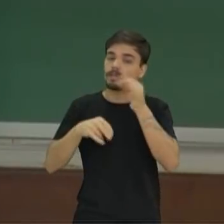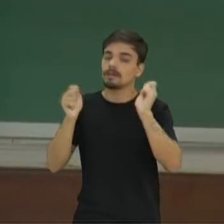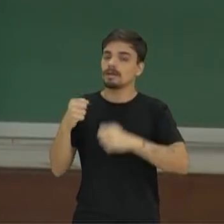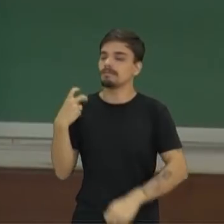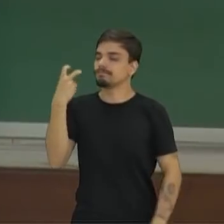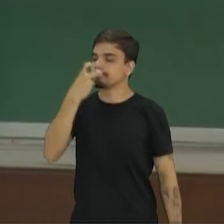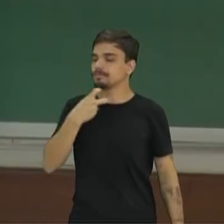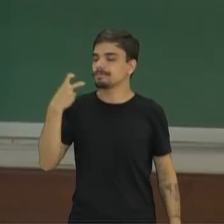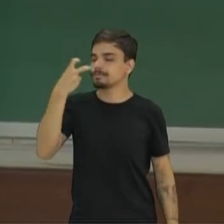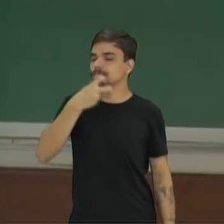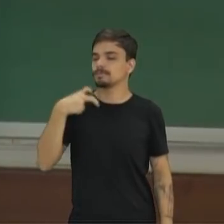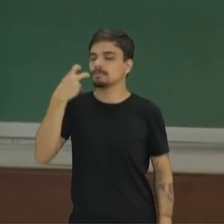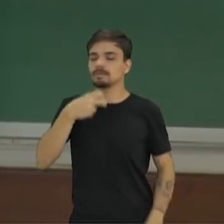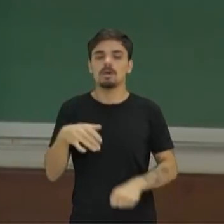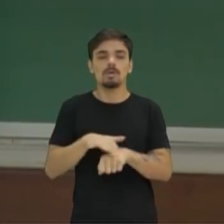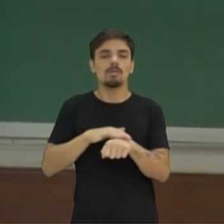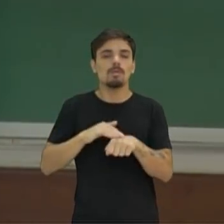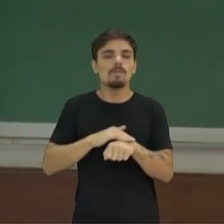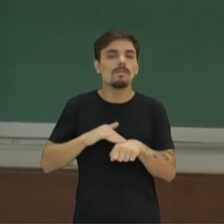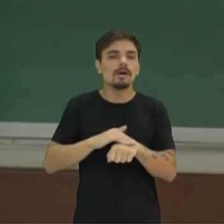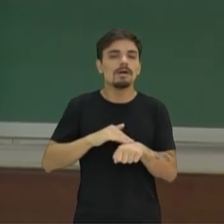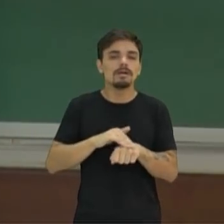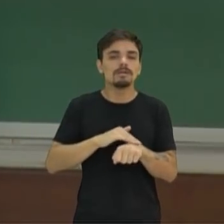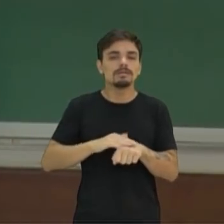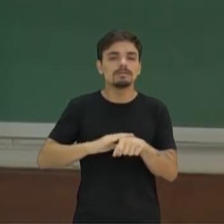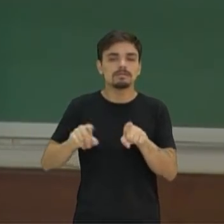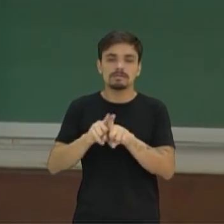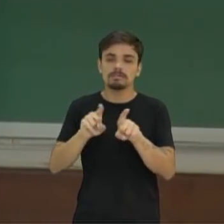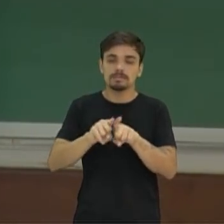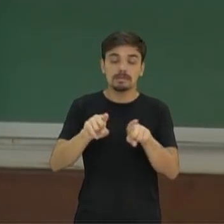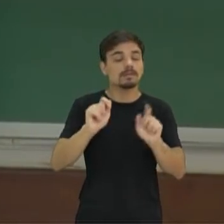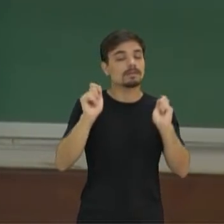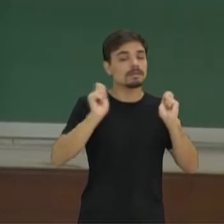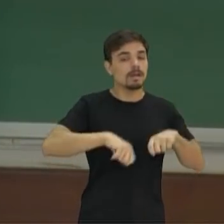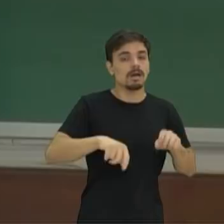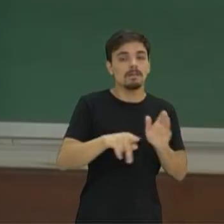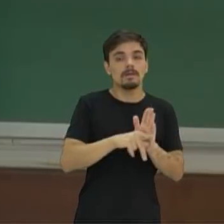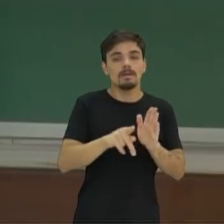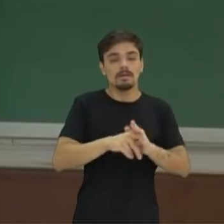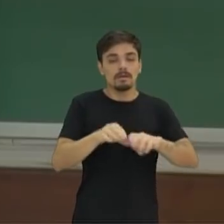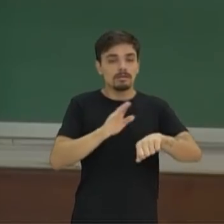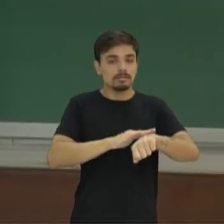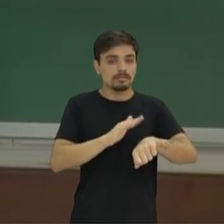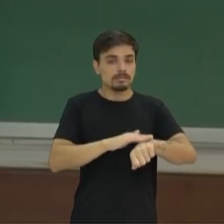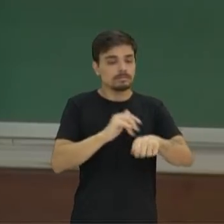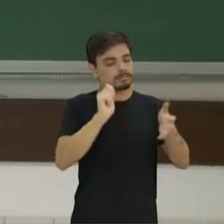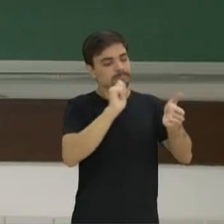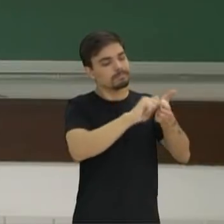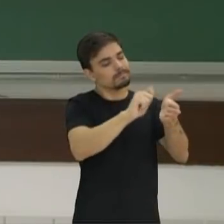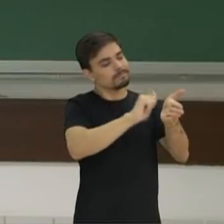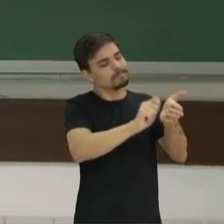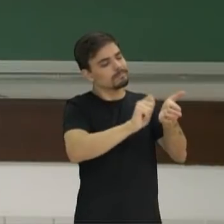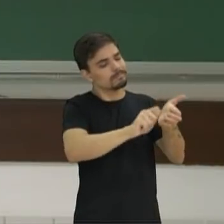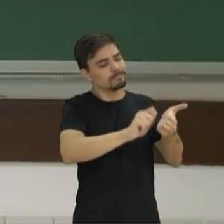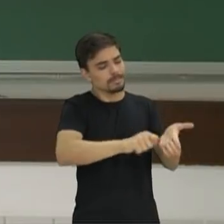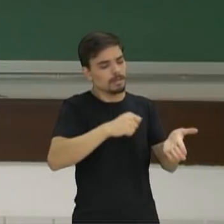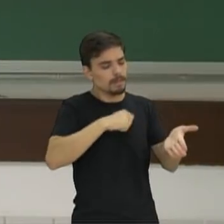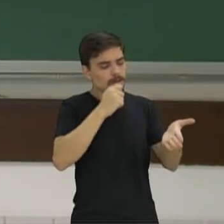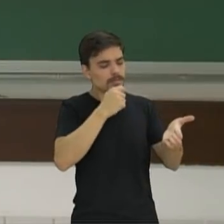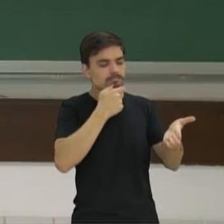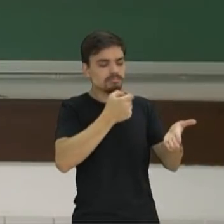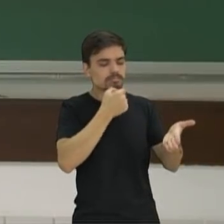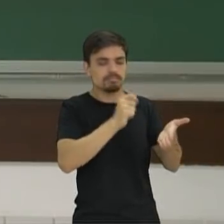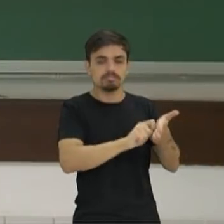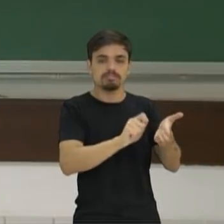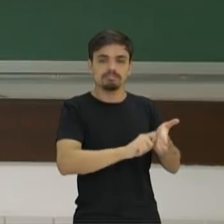oralidade, então, numa conversa, o poder de argumentação vale muito, como também na hora da escrita. Você saber argumentar é